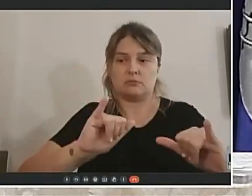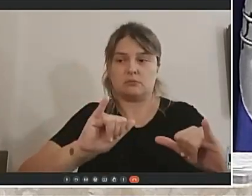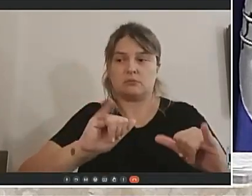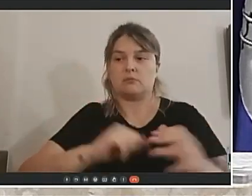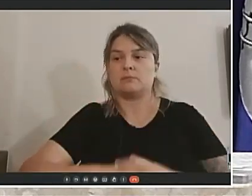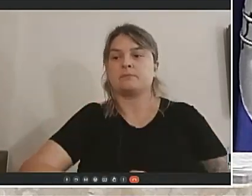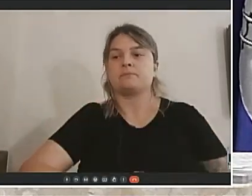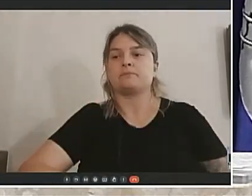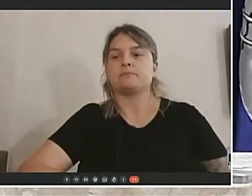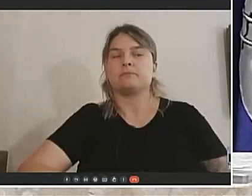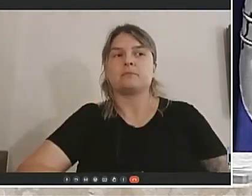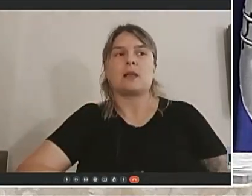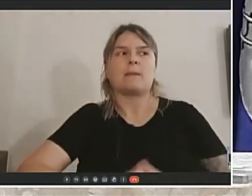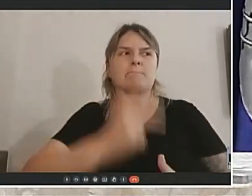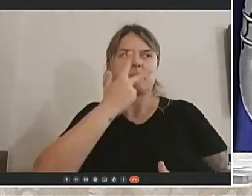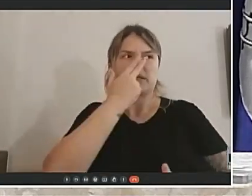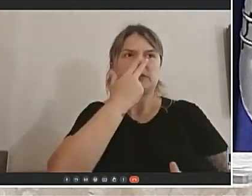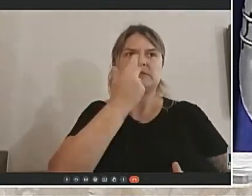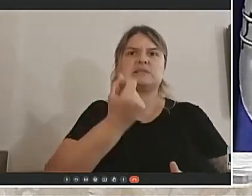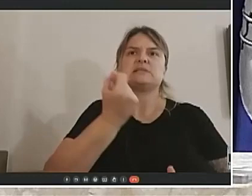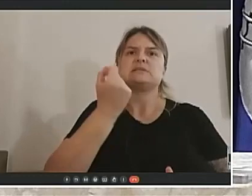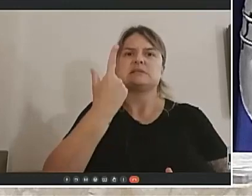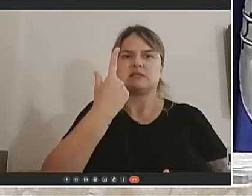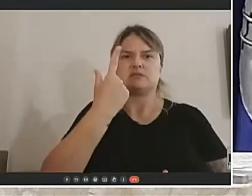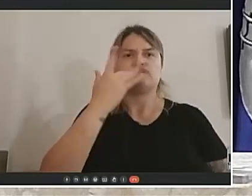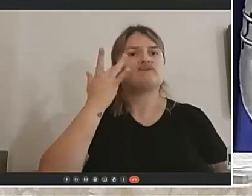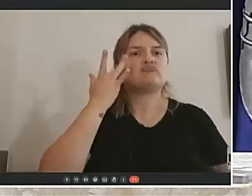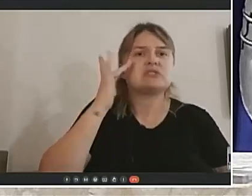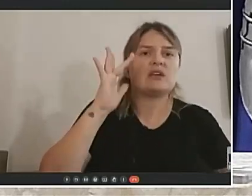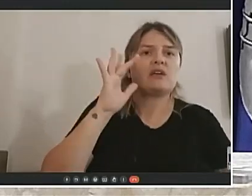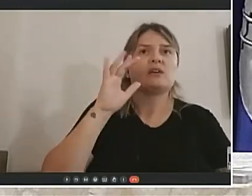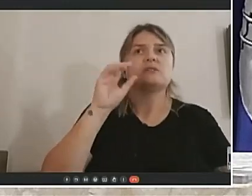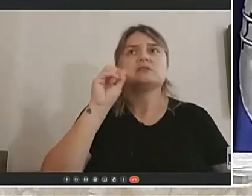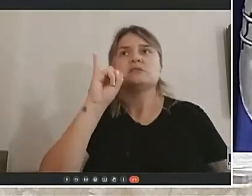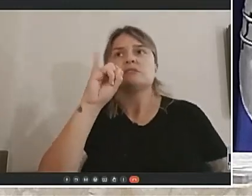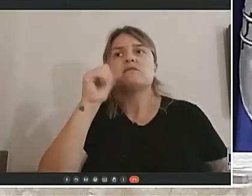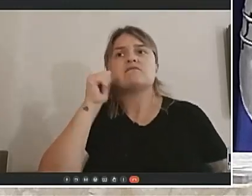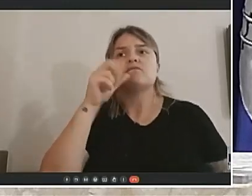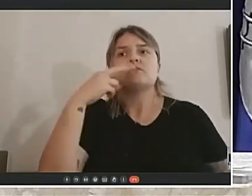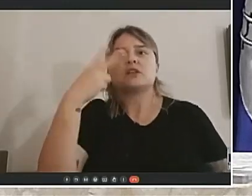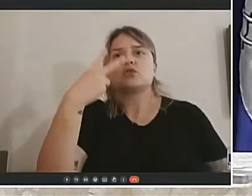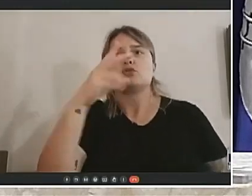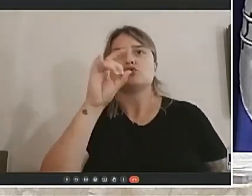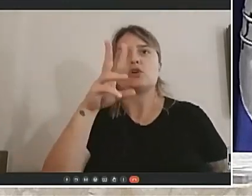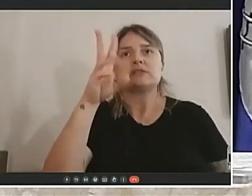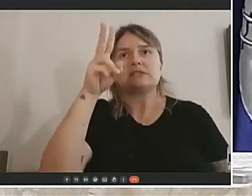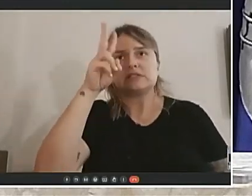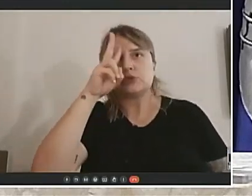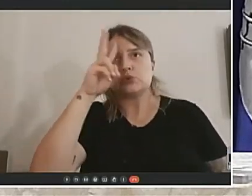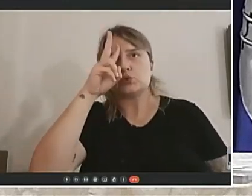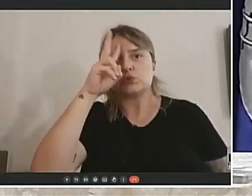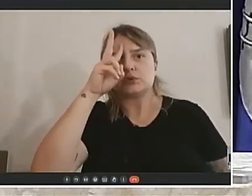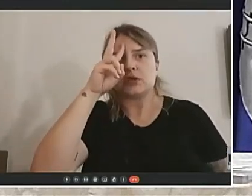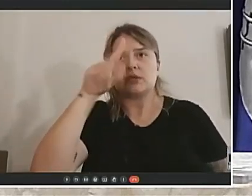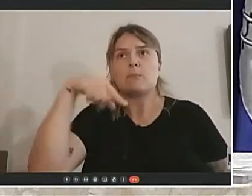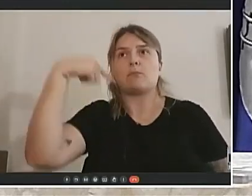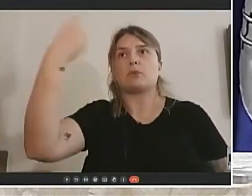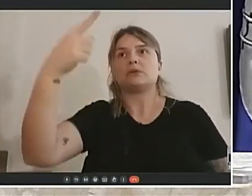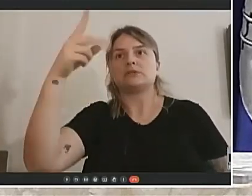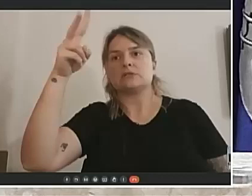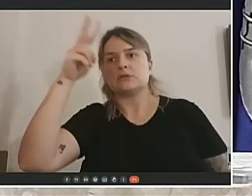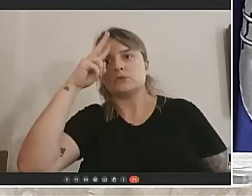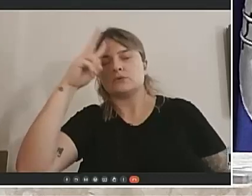muito de muita estranheza não sei se a vereadora só vem eh de segunda a segunda na câmara de segunda e na outra segunda para protocolar os